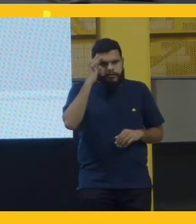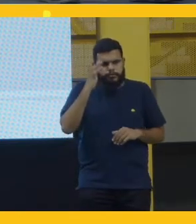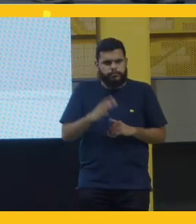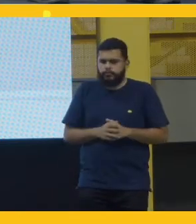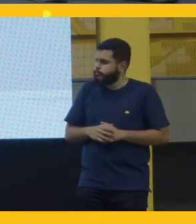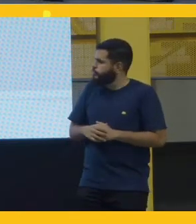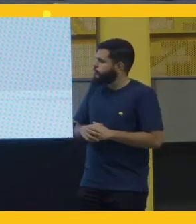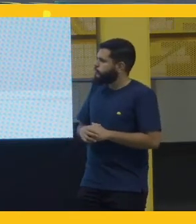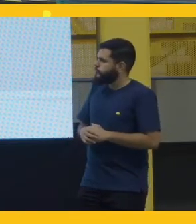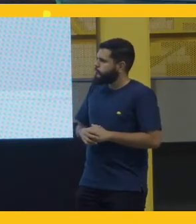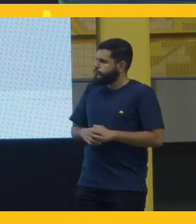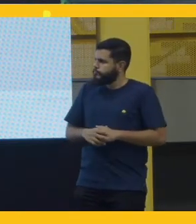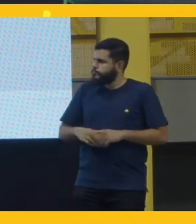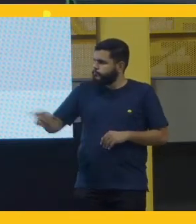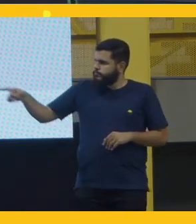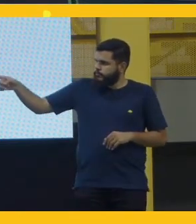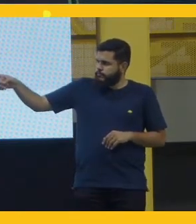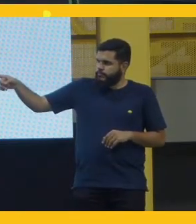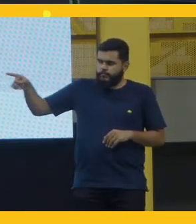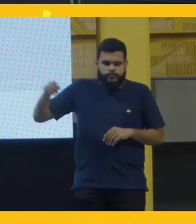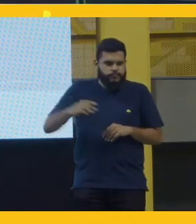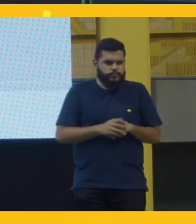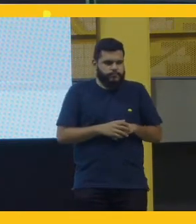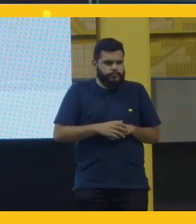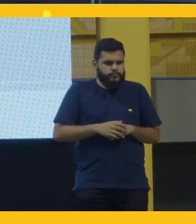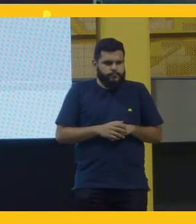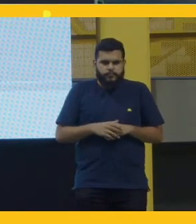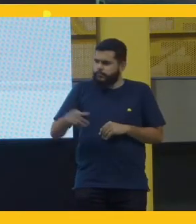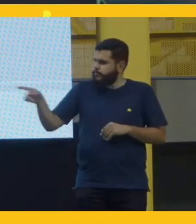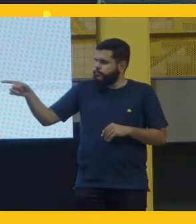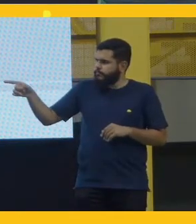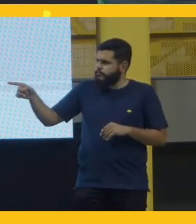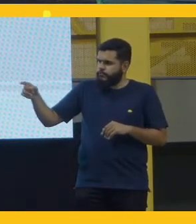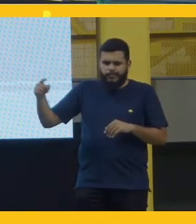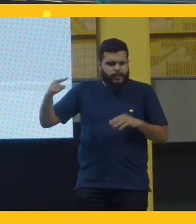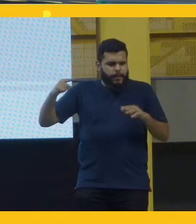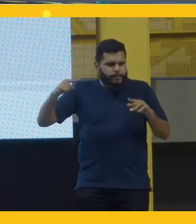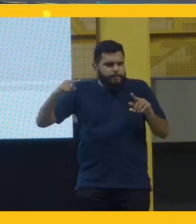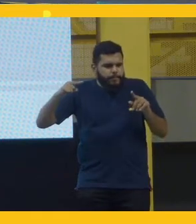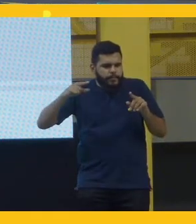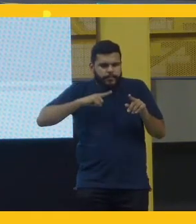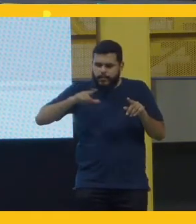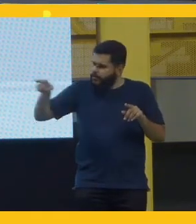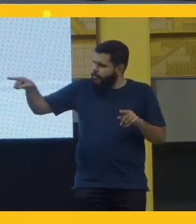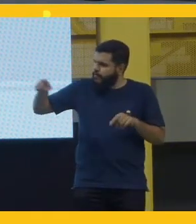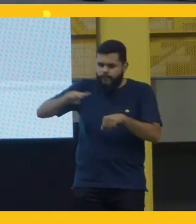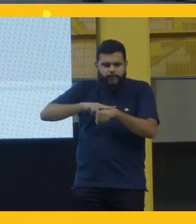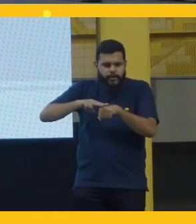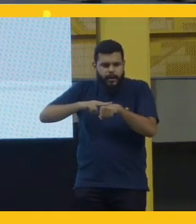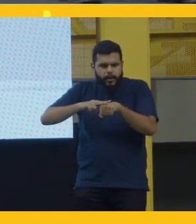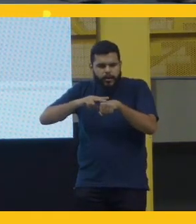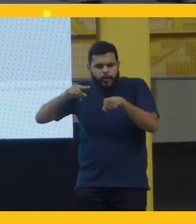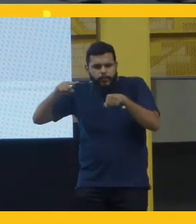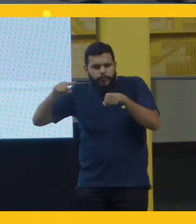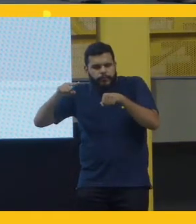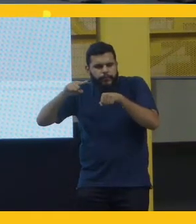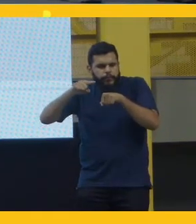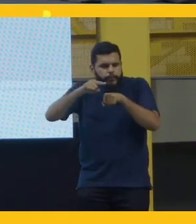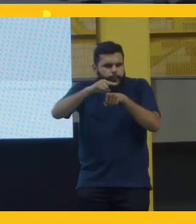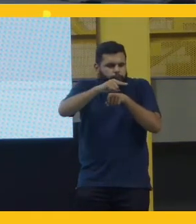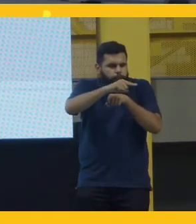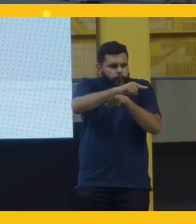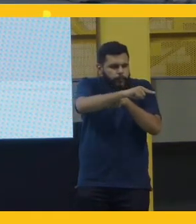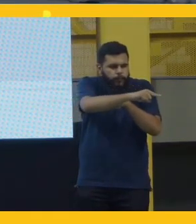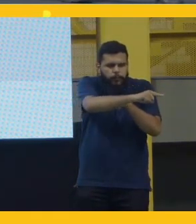Na hora que a luz do laser passa pelas partículas, as partículas refletem em todas as